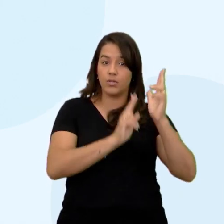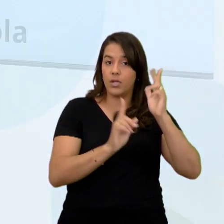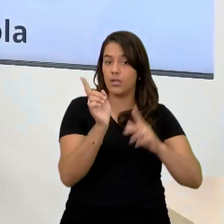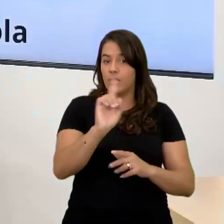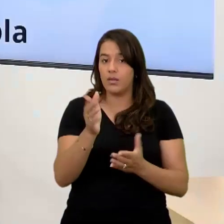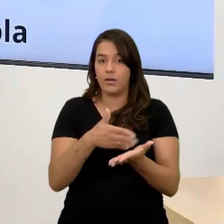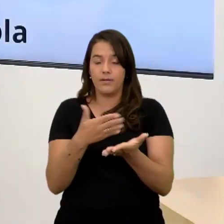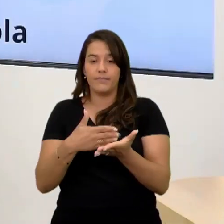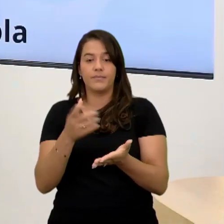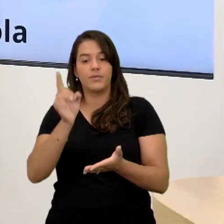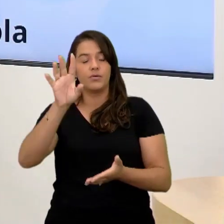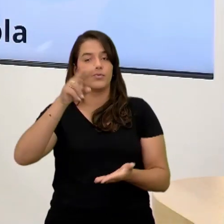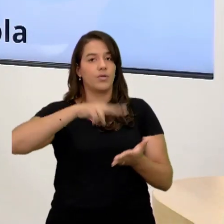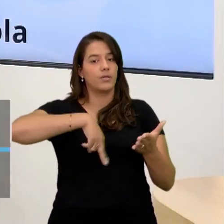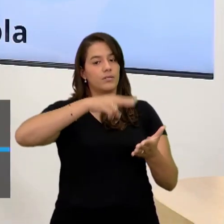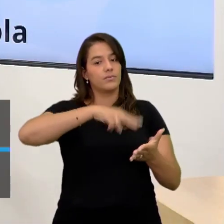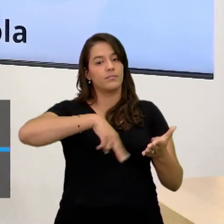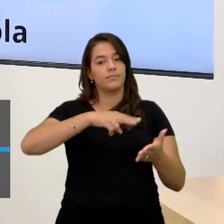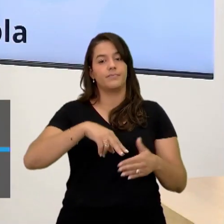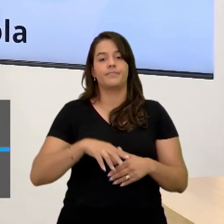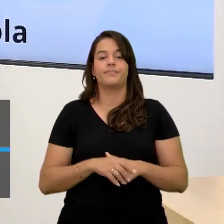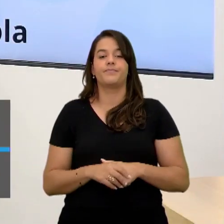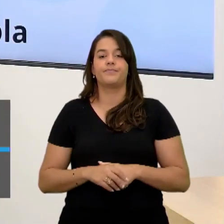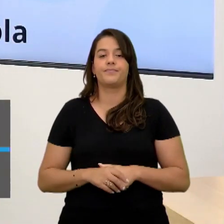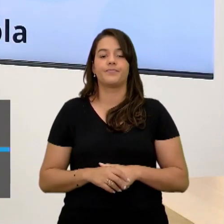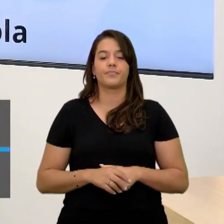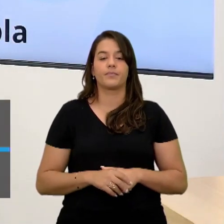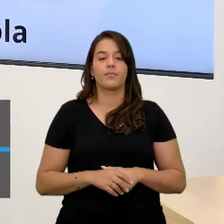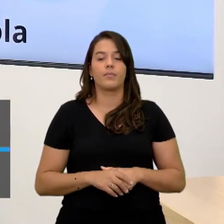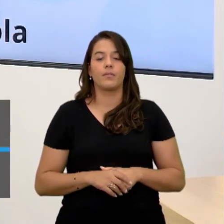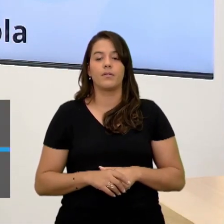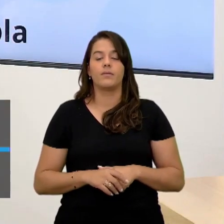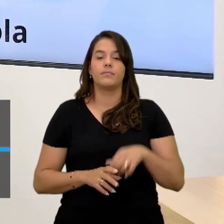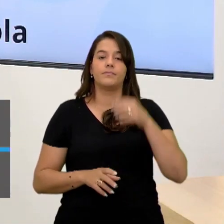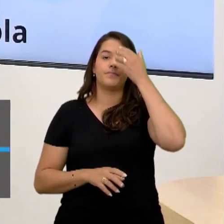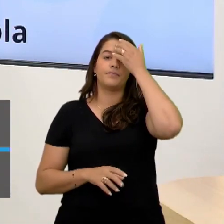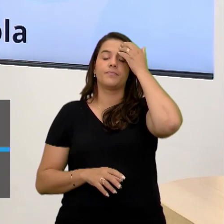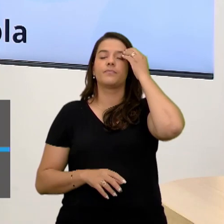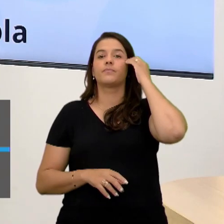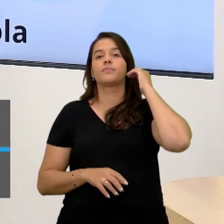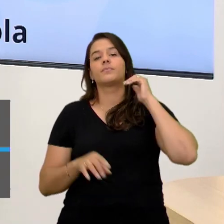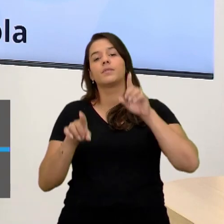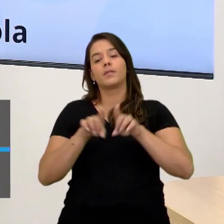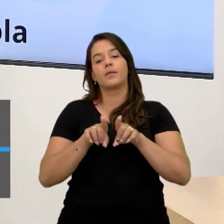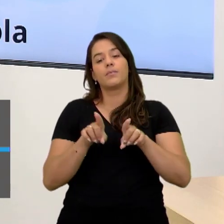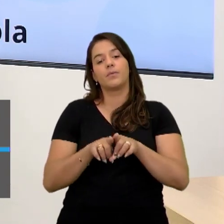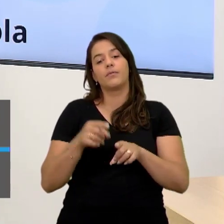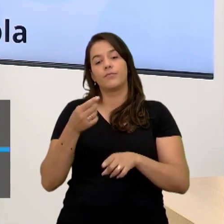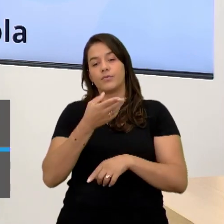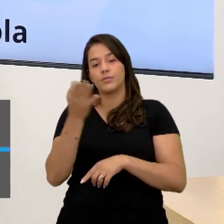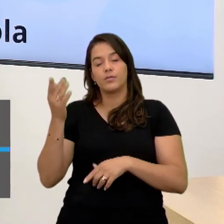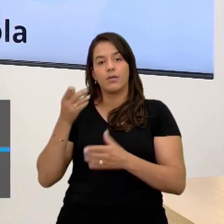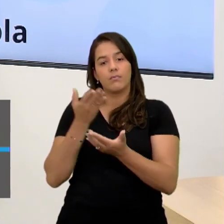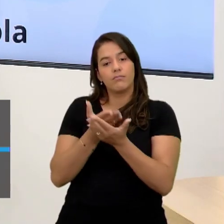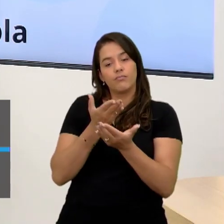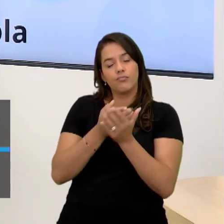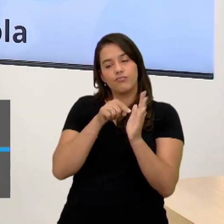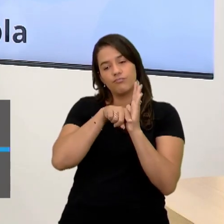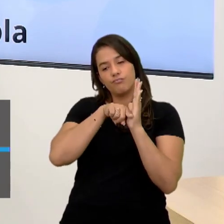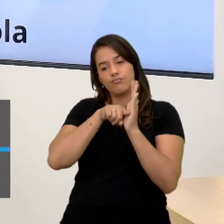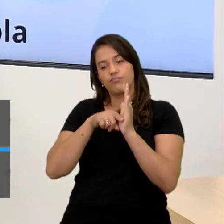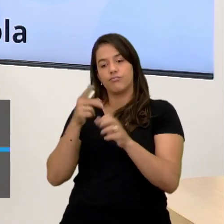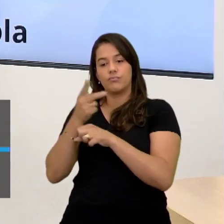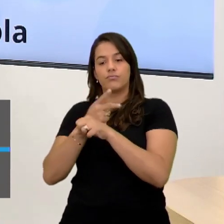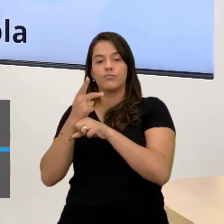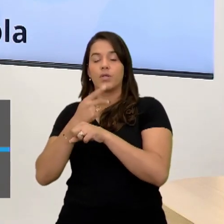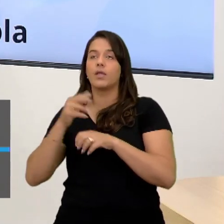né? Mas para poder ler, pesquisar. Não pense que notícia tem apenas a ver com o que se passou, tem a ver com você buscar fundamentação também, tá certo? Às